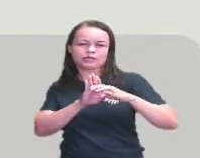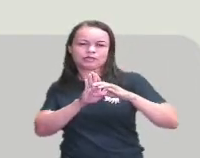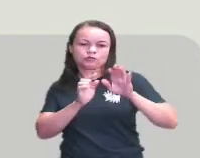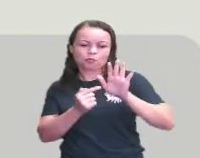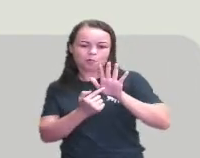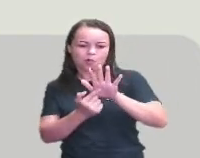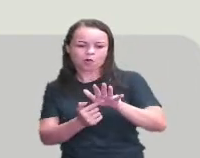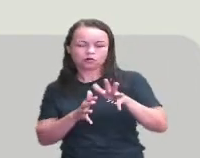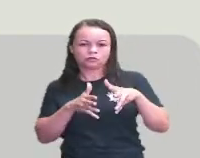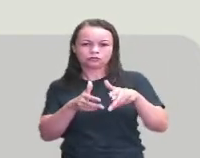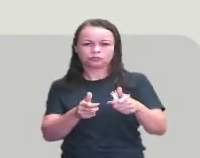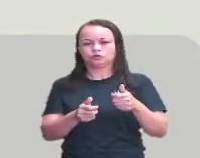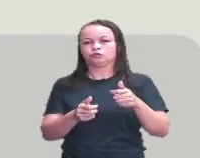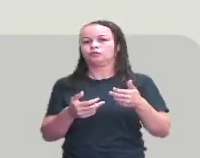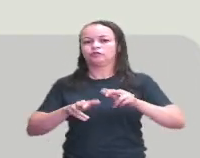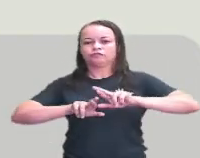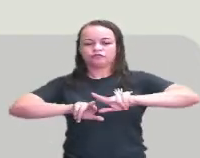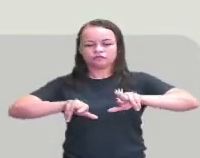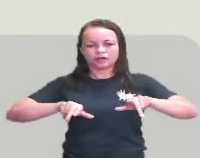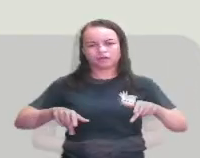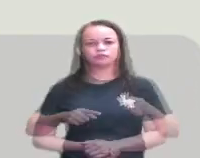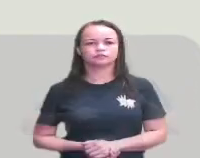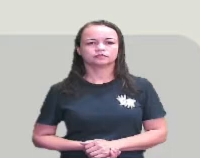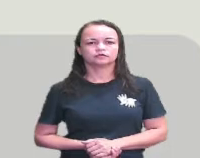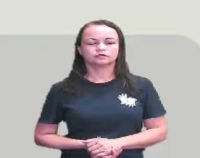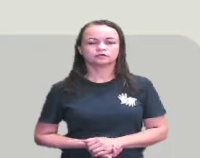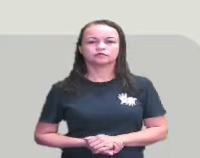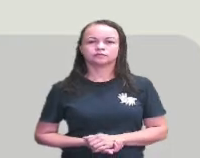identificar adulterações em determinados produtos,